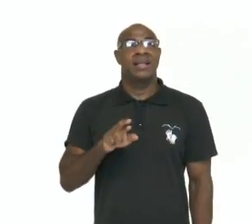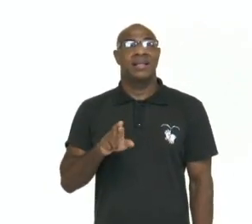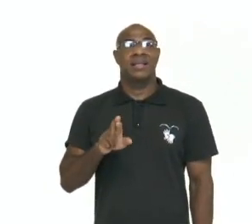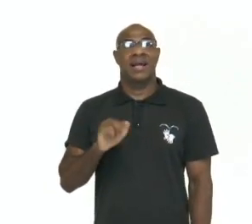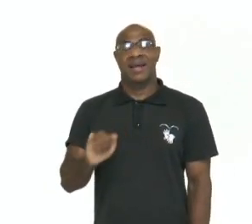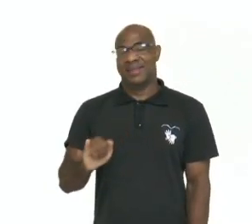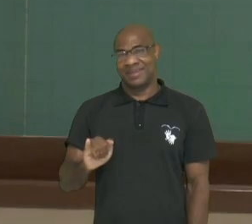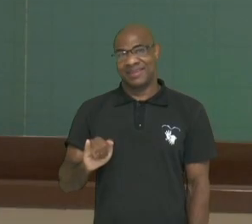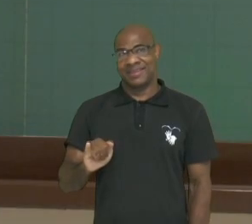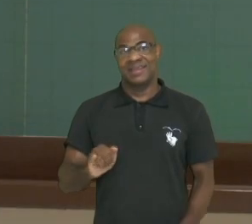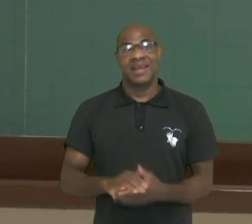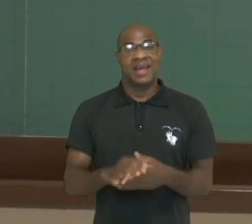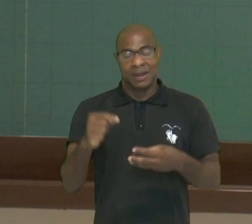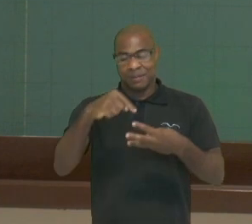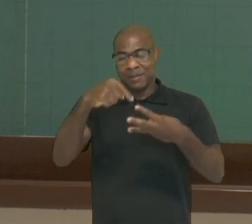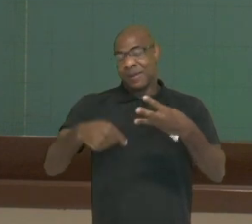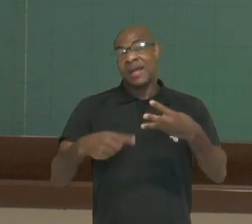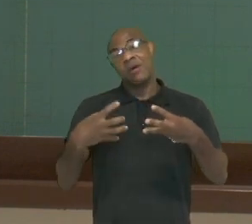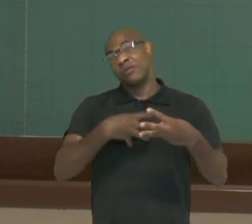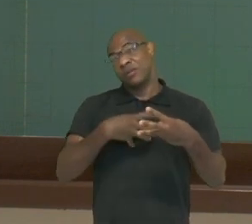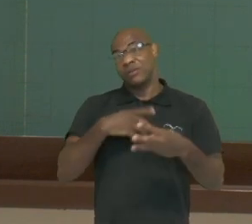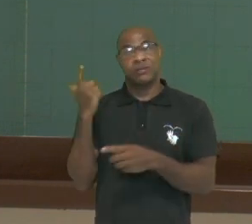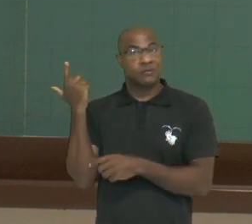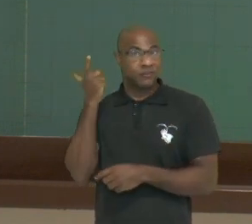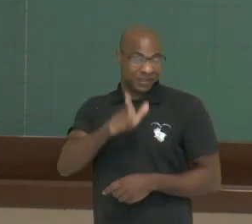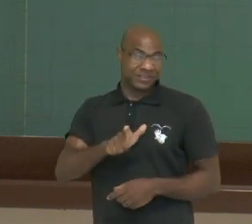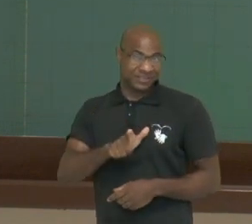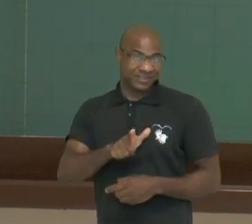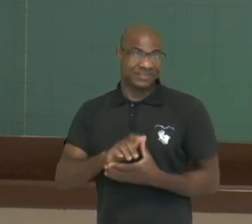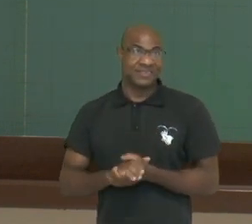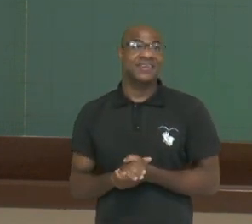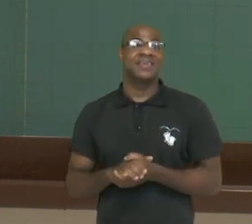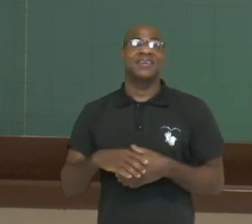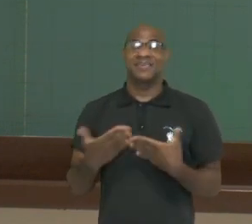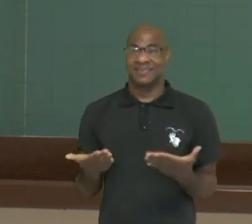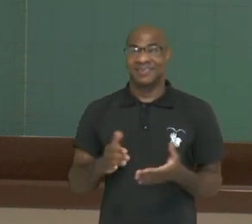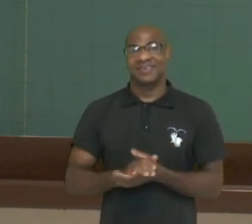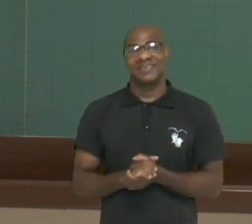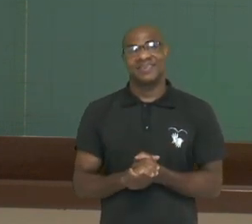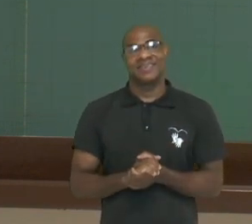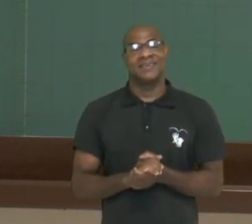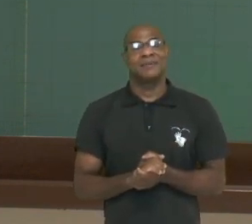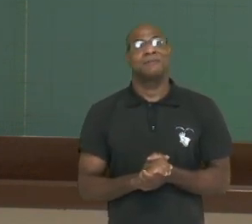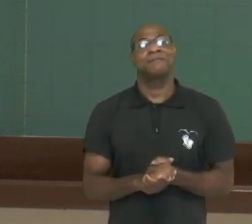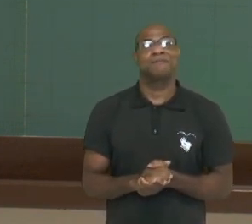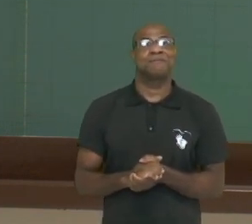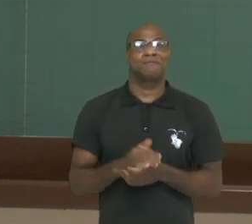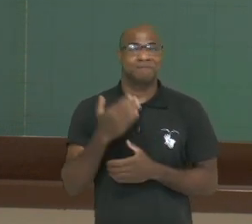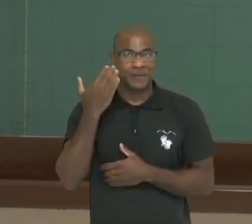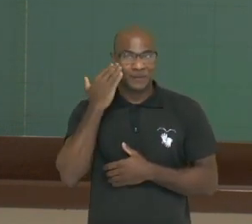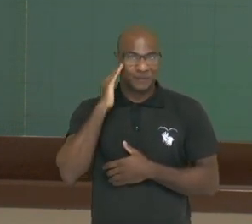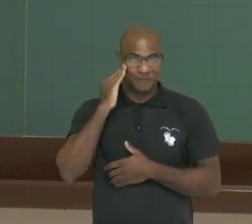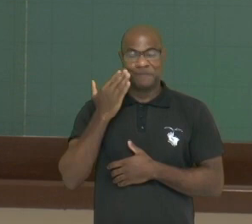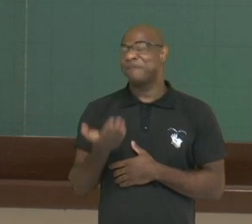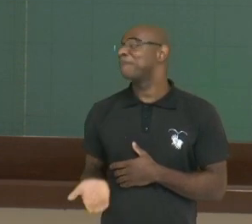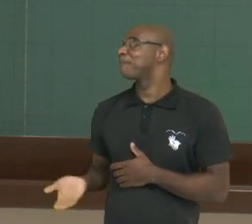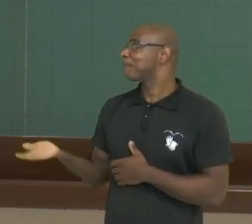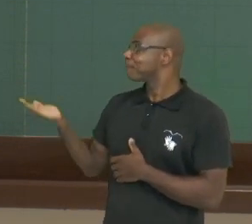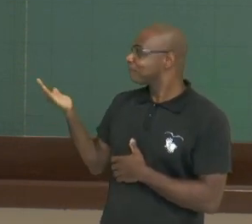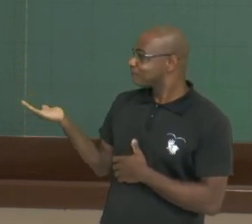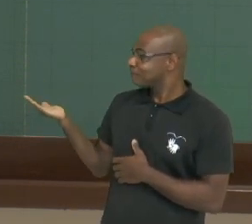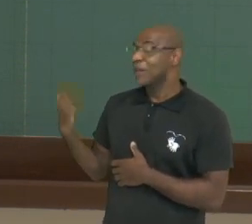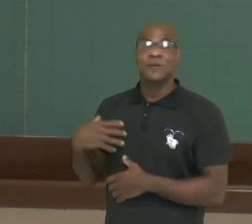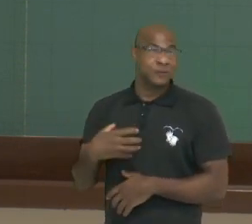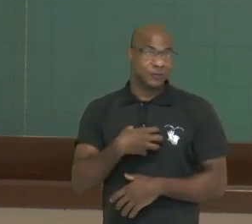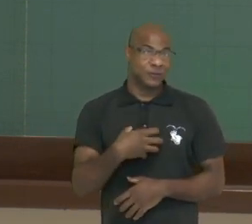de vencer, né? Como a gente explicou, ippon é uma fase, vazare é outra. Então, são formas